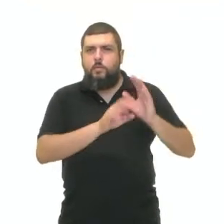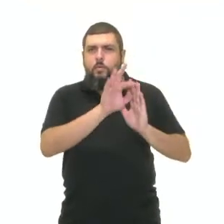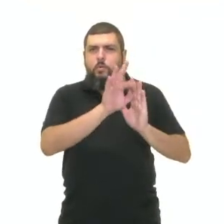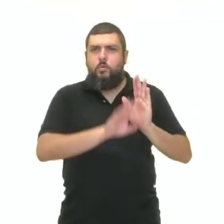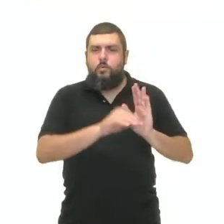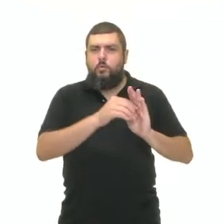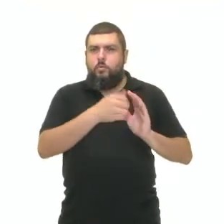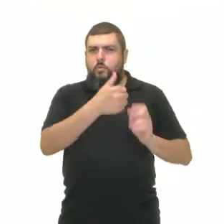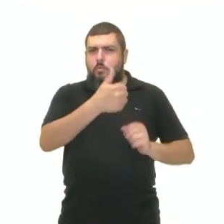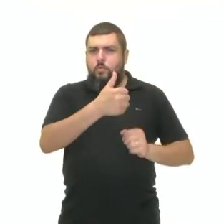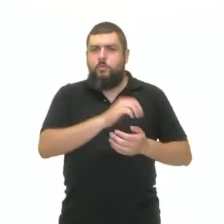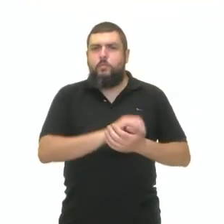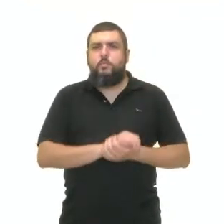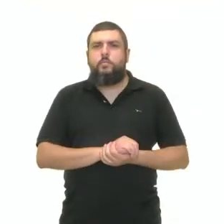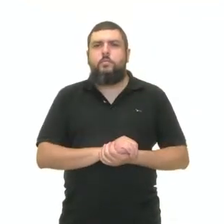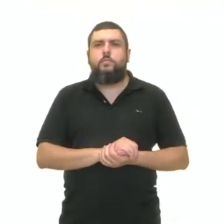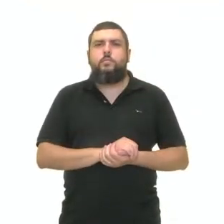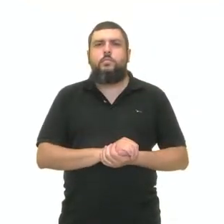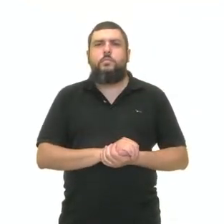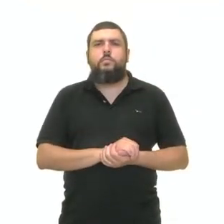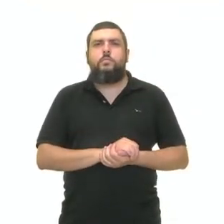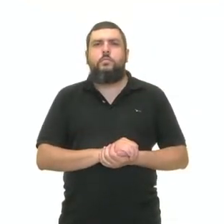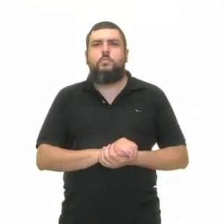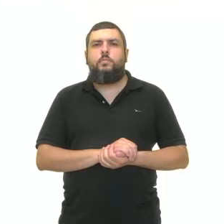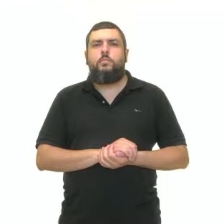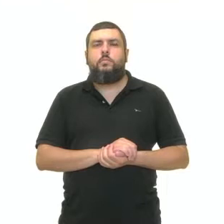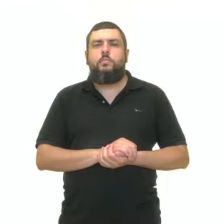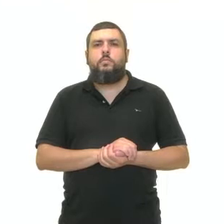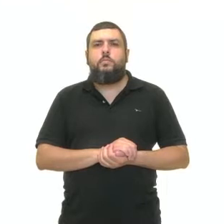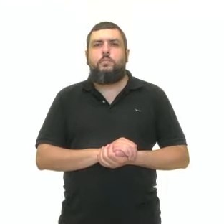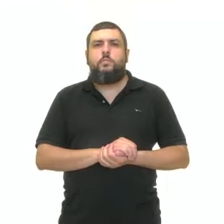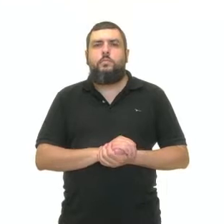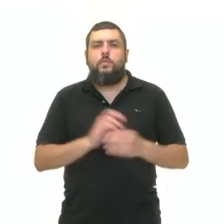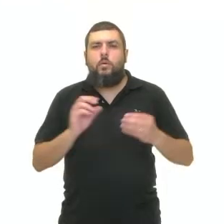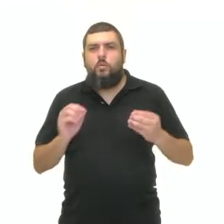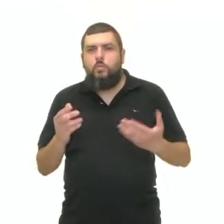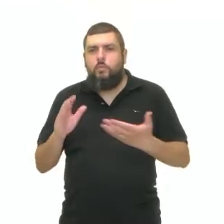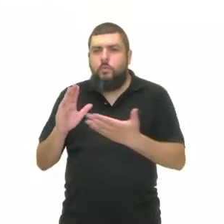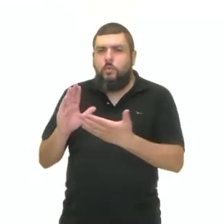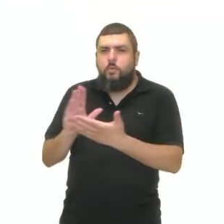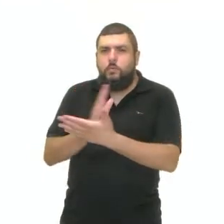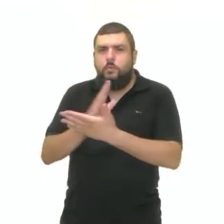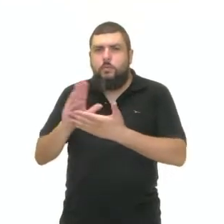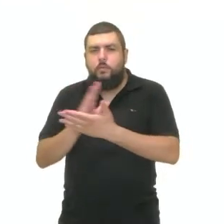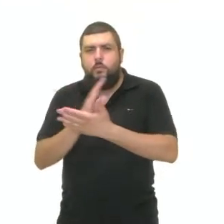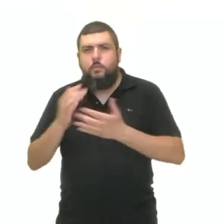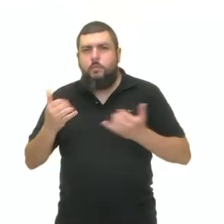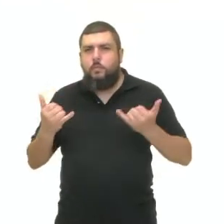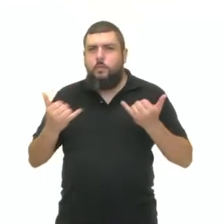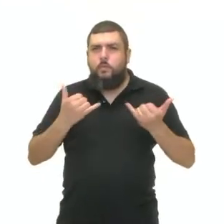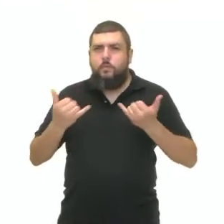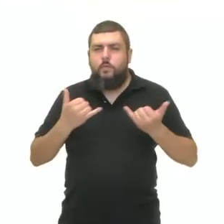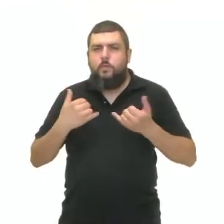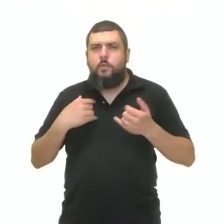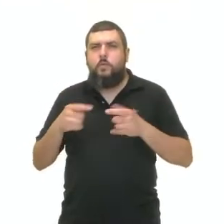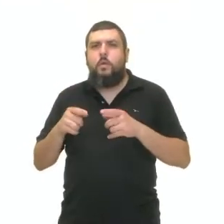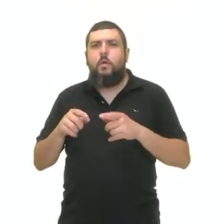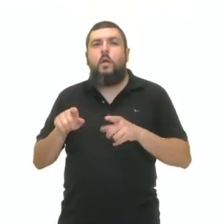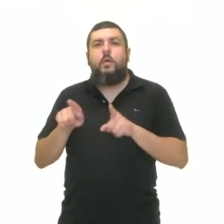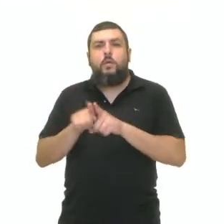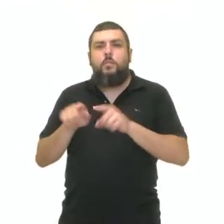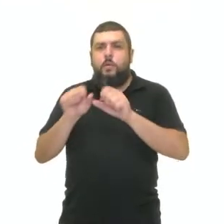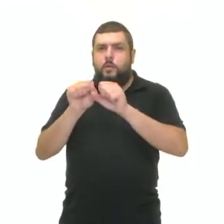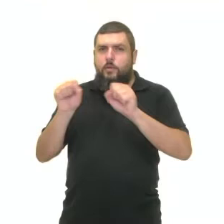abaixo do texto 1. Dessa forma, a filtragem de informação feita pelas redes sociais ou pelos sistemas de busca